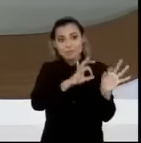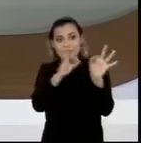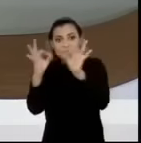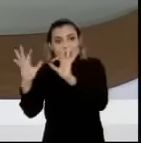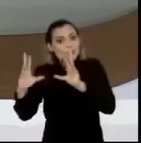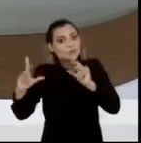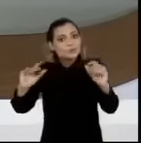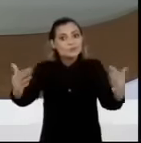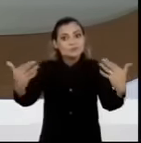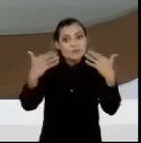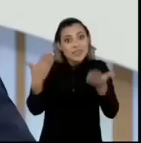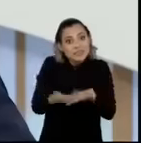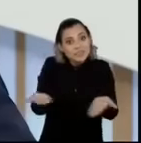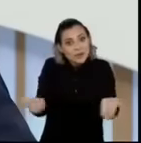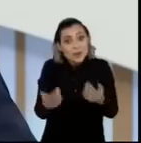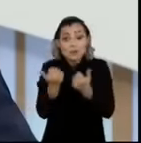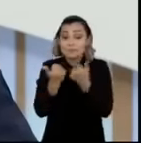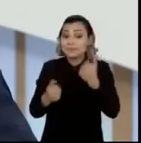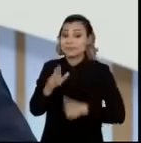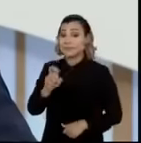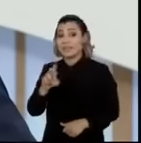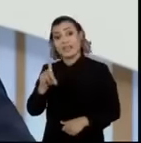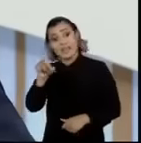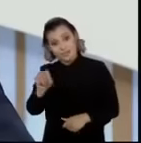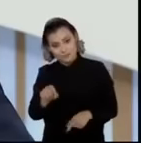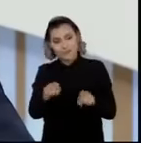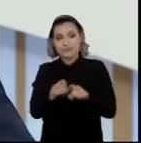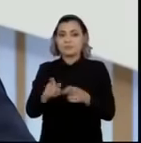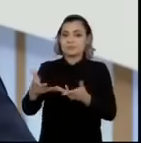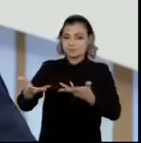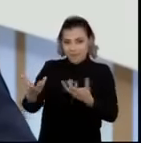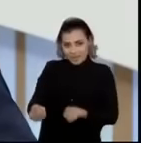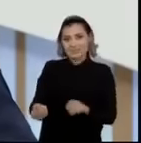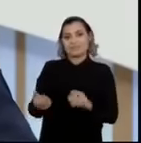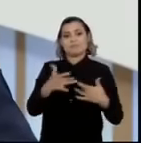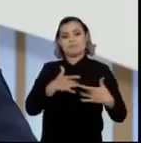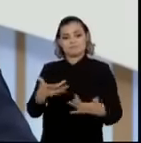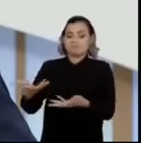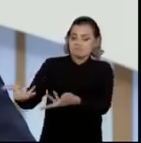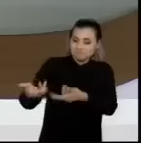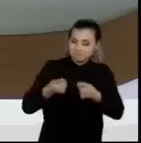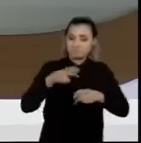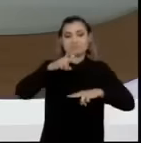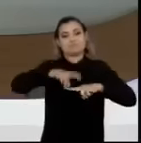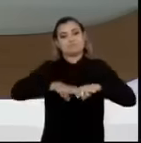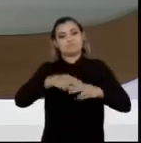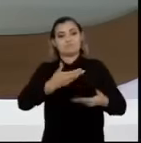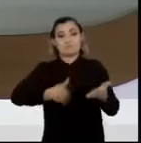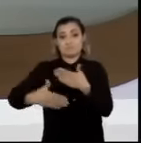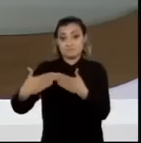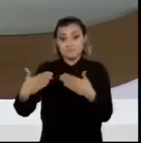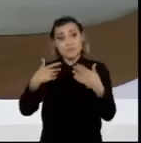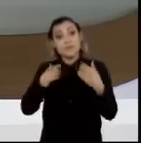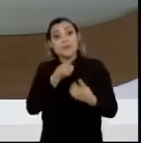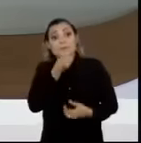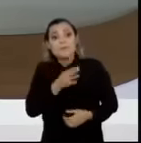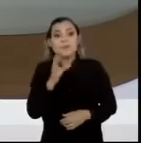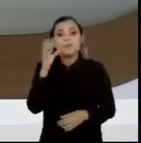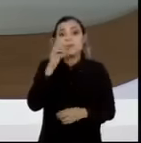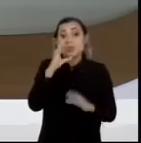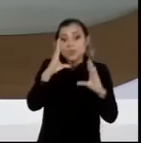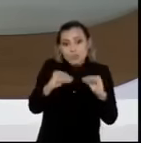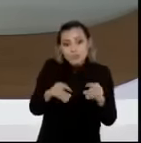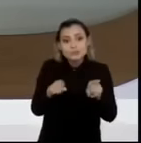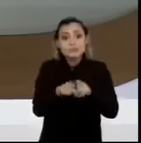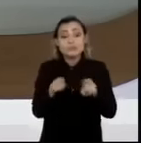casa até agora e ao ministro Ricardo Salles que se prontificou aqui para esse debate. Desejo a todos uma ótima